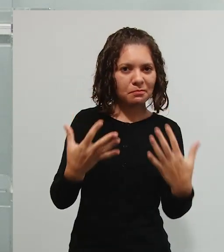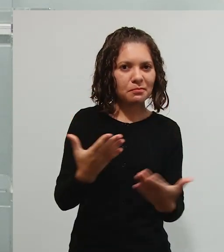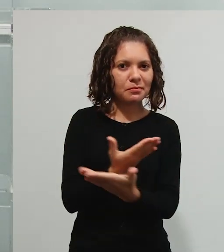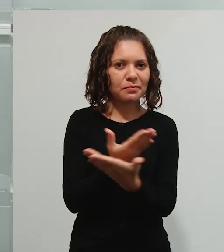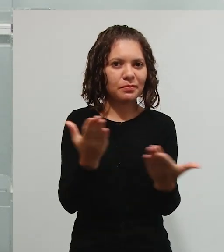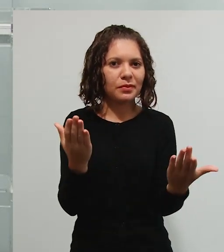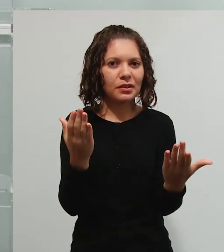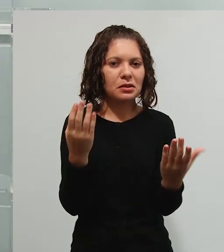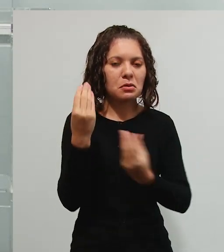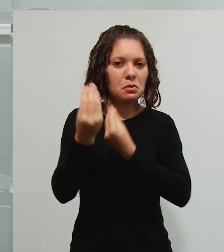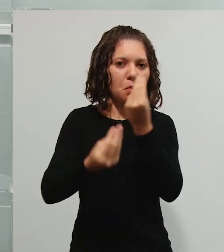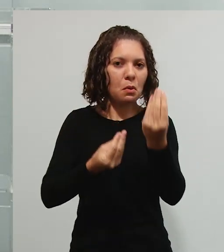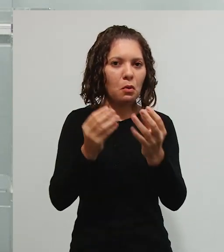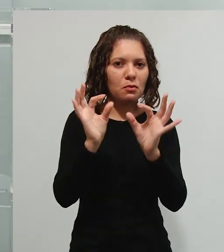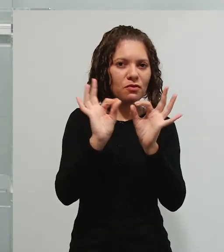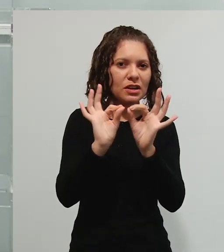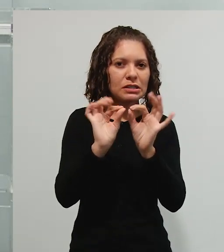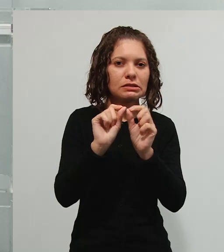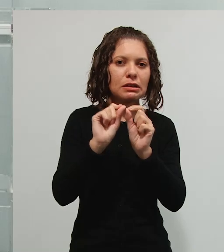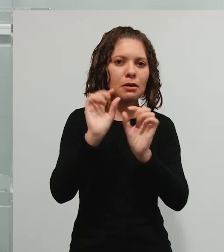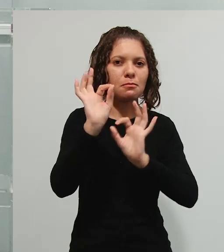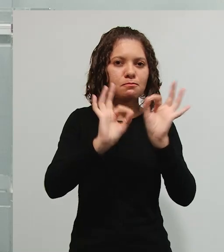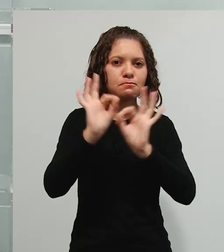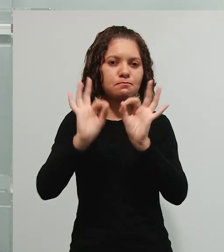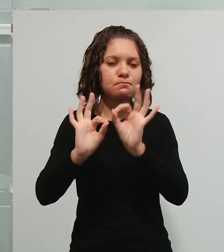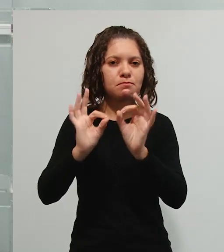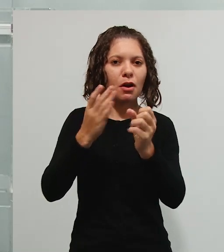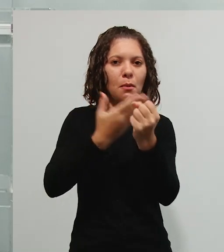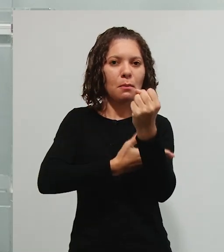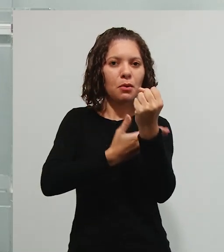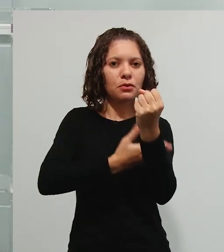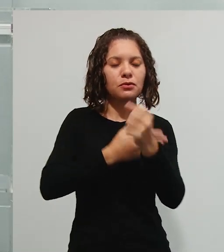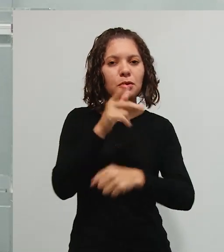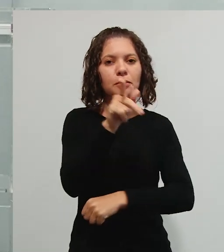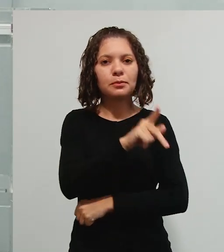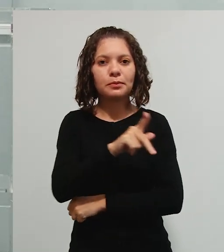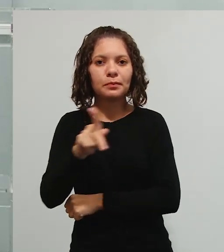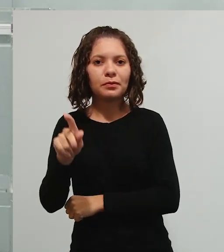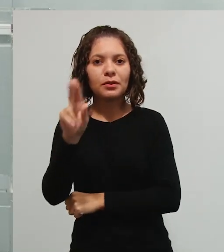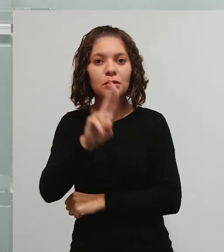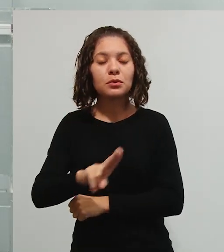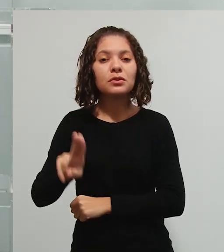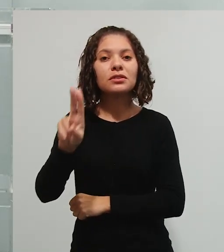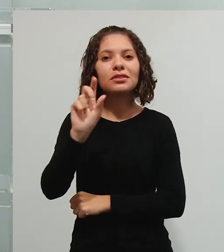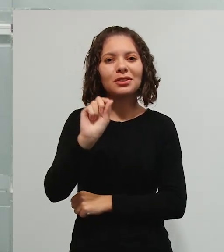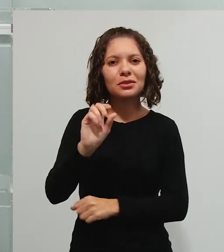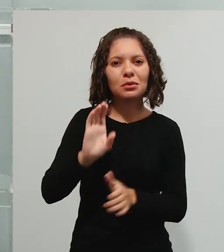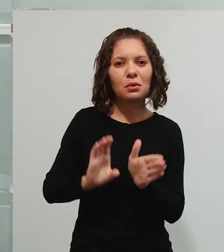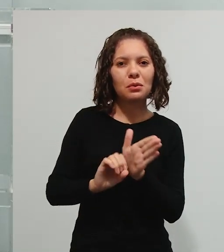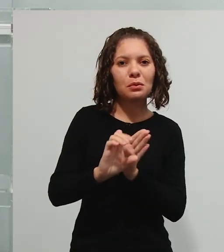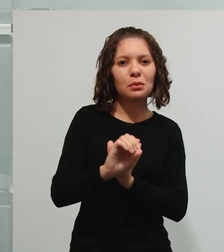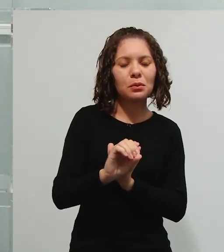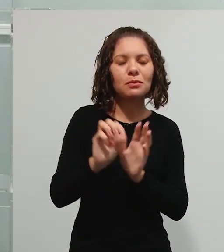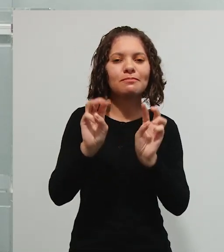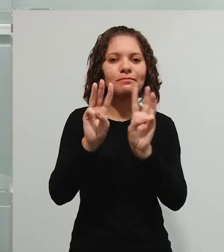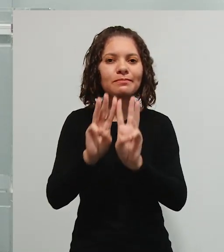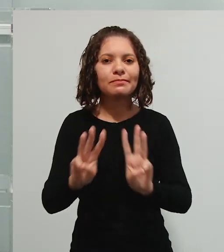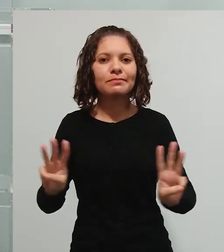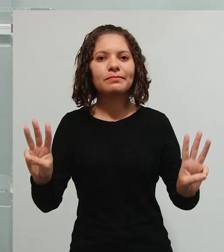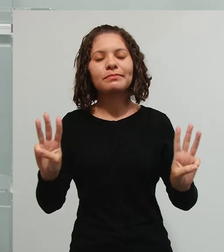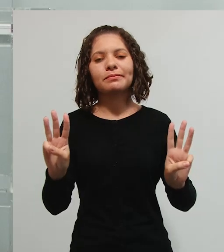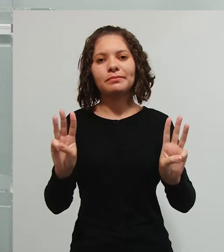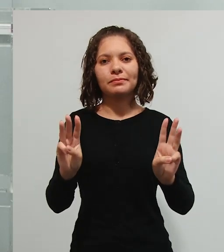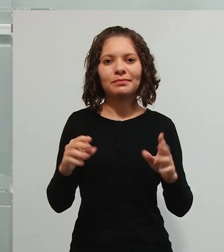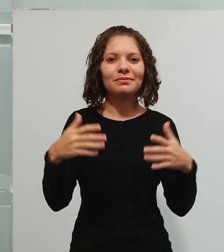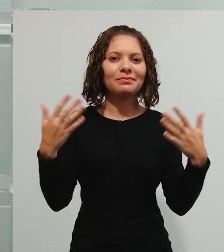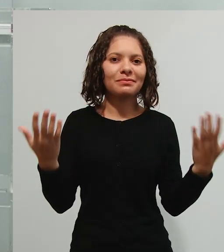registro docente, utilizando a ferramenta do Google Sites para fins pedagógicos. Então esse foi o nosso episódio sobre a